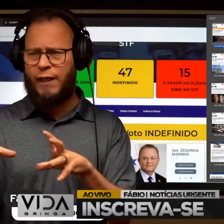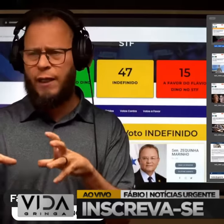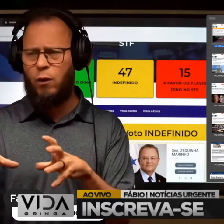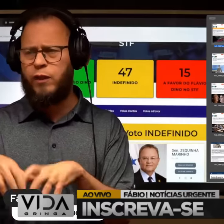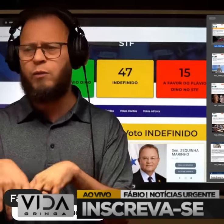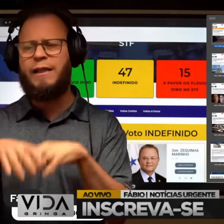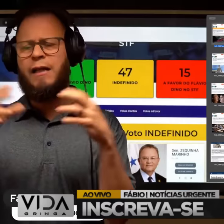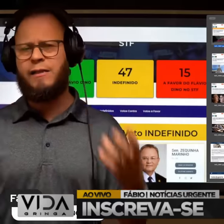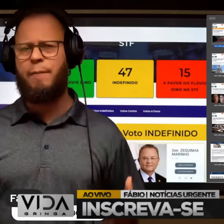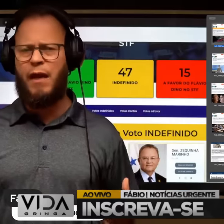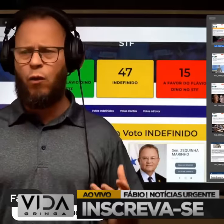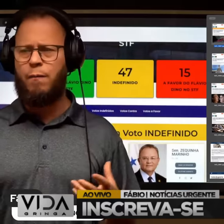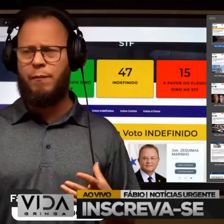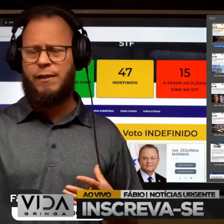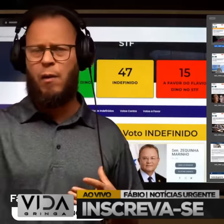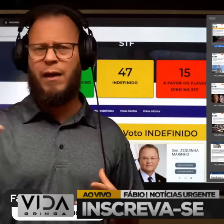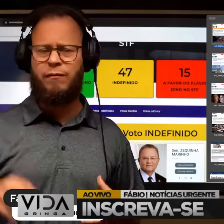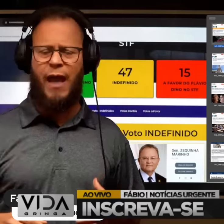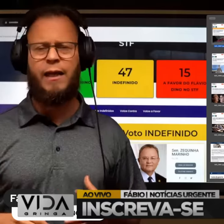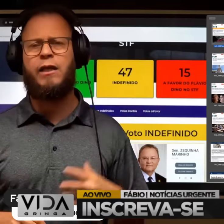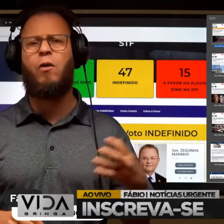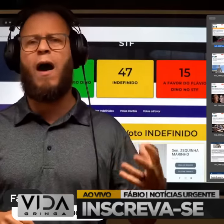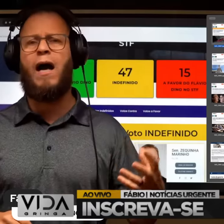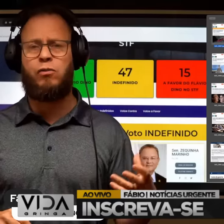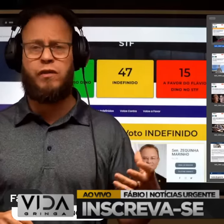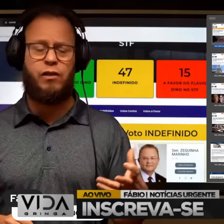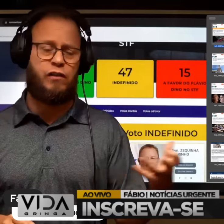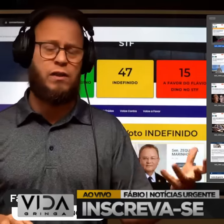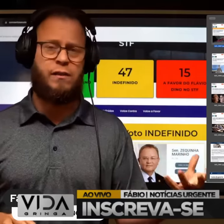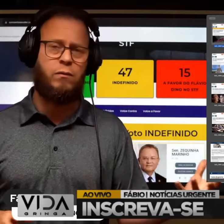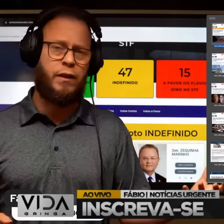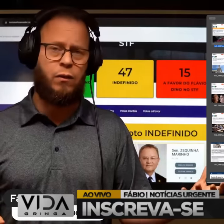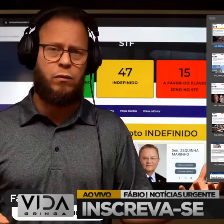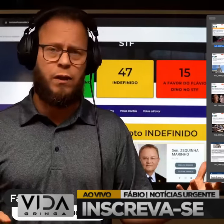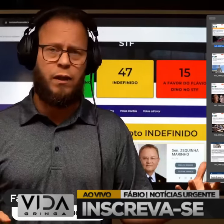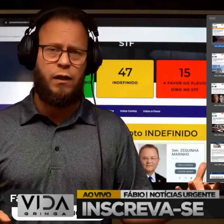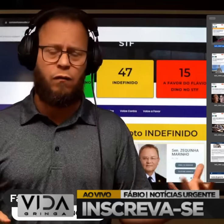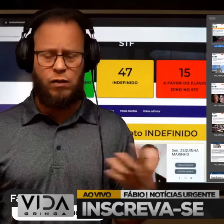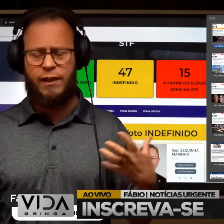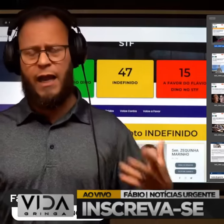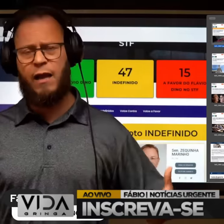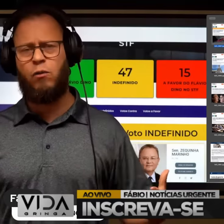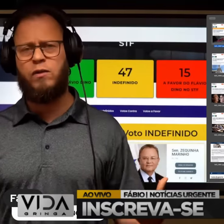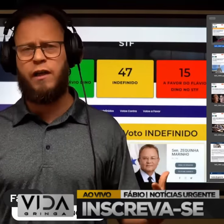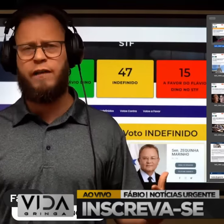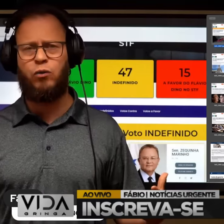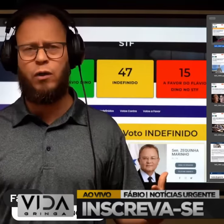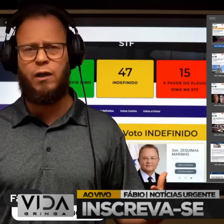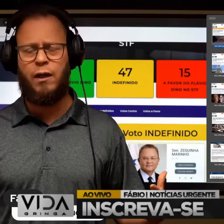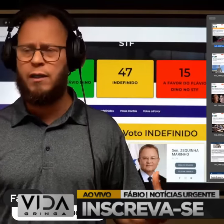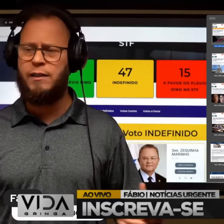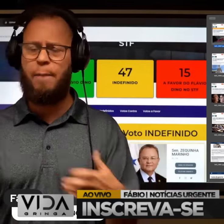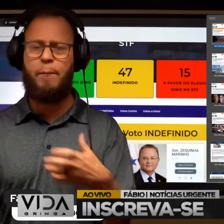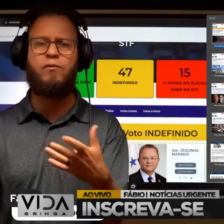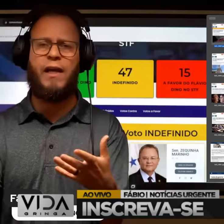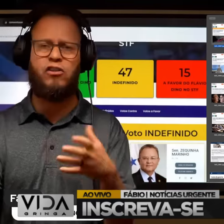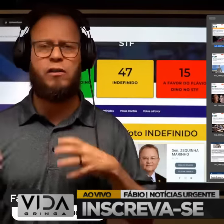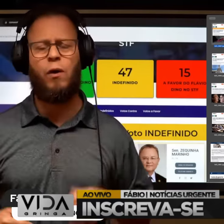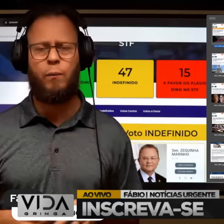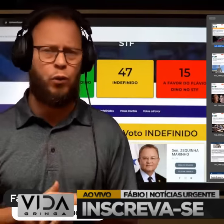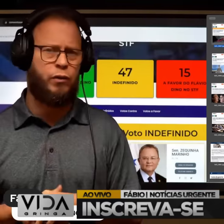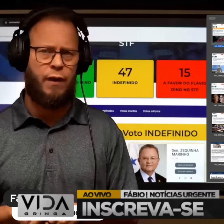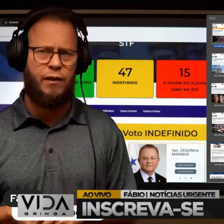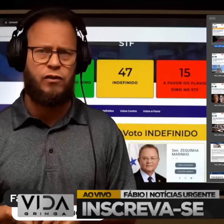Só que eu tenho que analisar melhor, mas é uma matéria, e eu acho que é o seguinte, se você é um negro, você é conservador, se aproveite